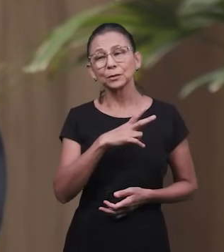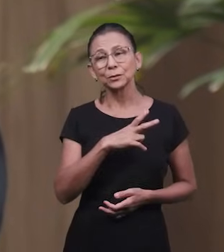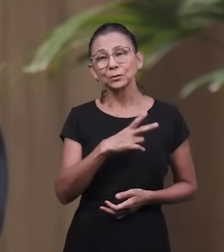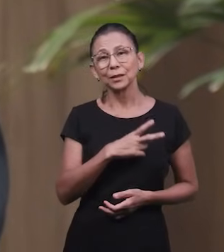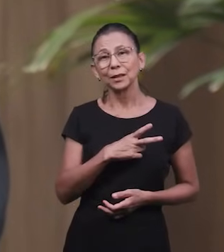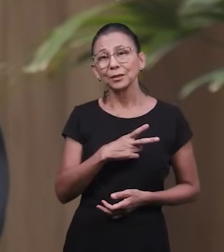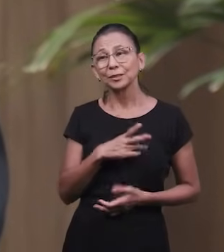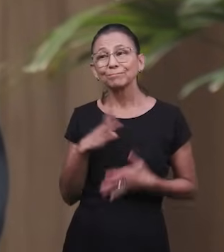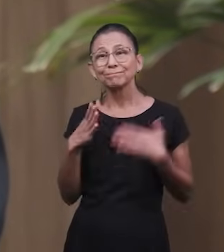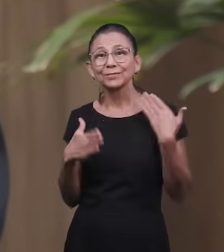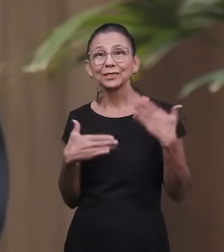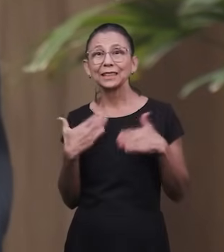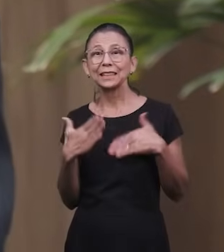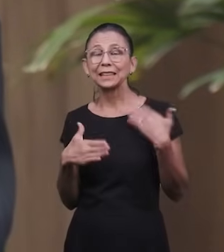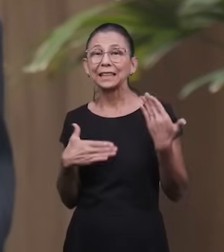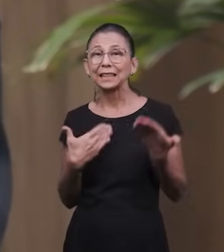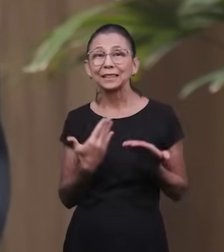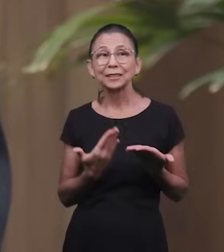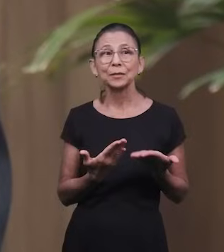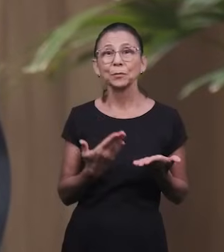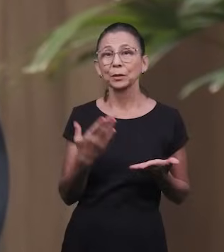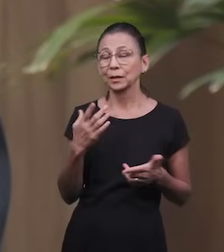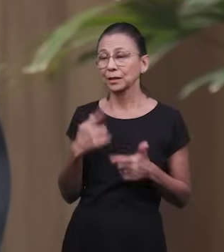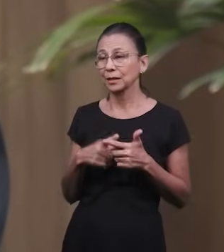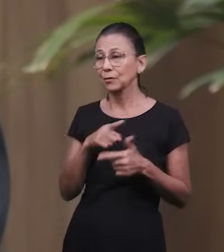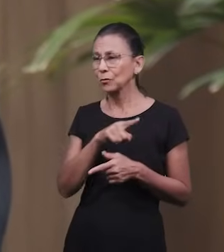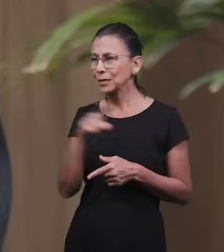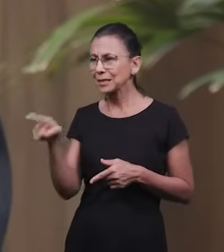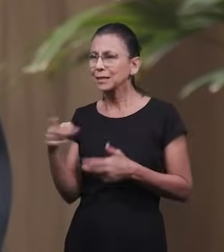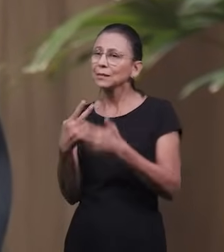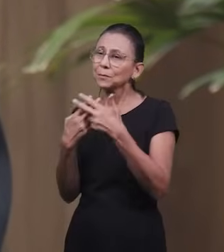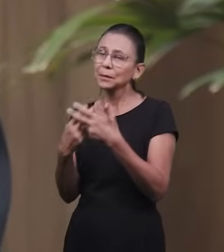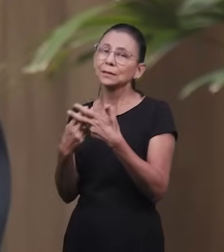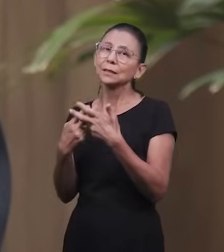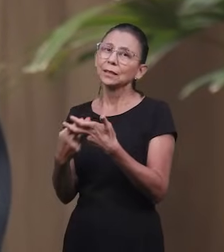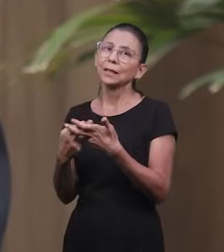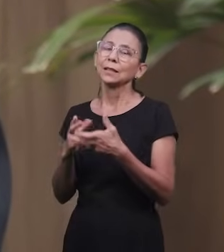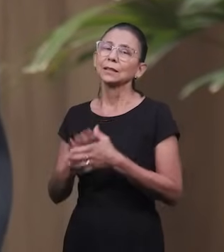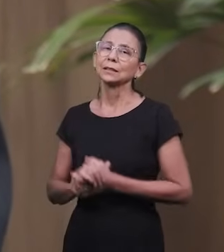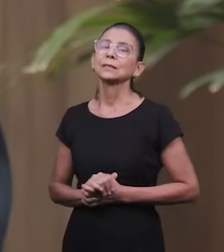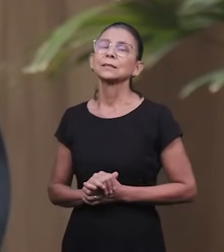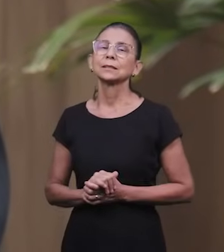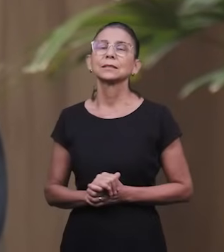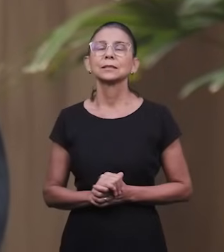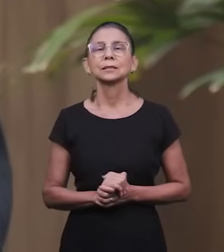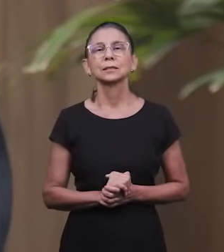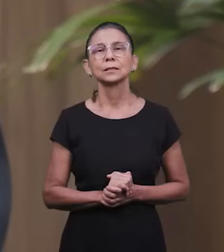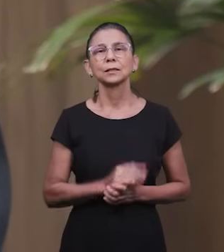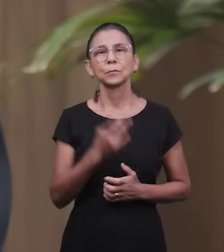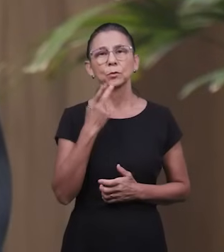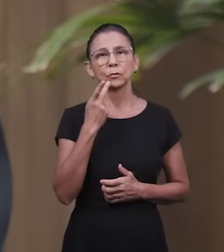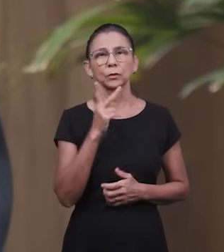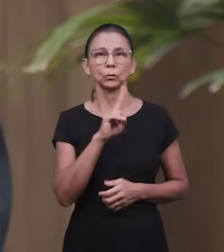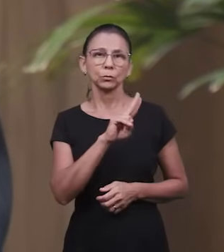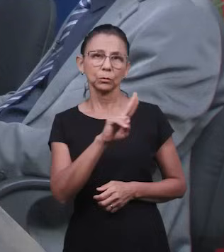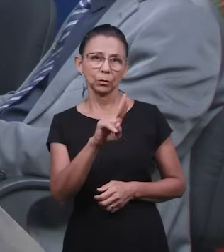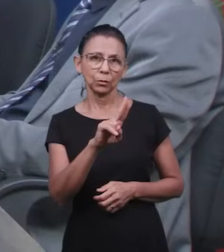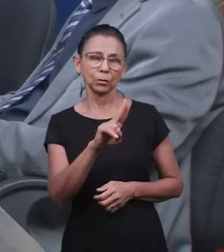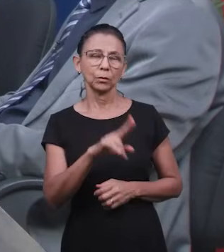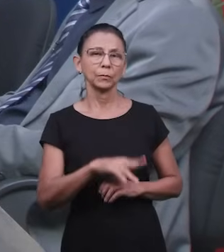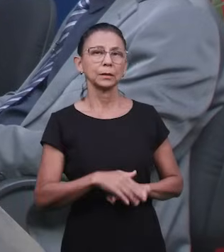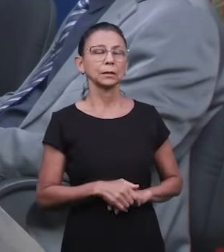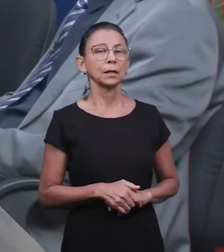alegria de ter a paciência de vocês. Falou o nome dele, mas